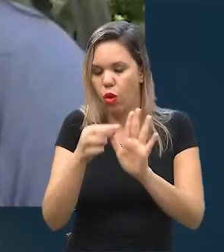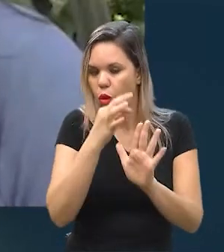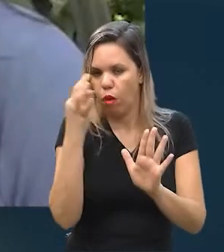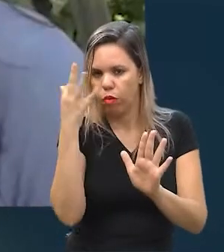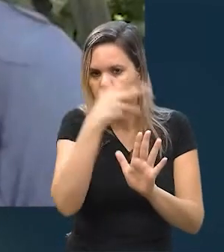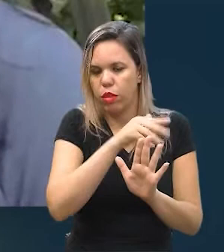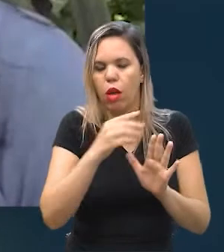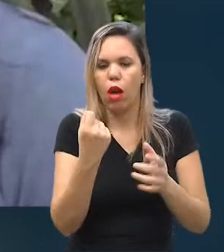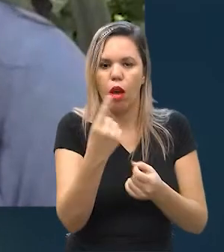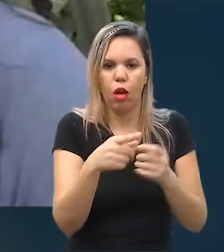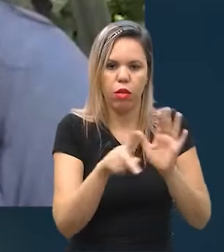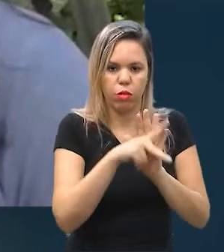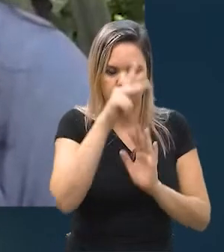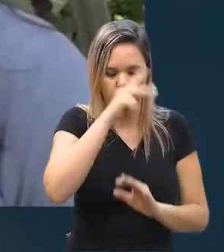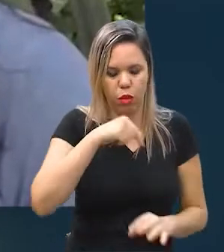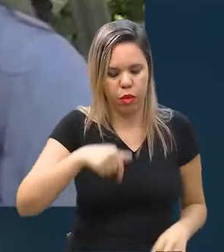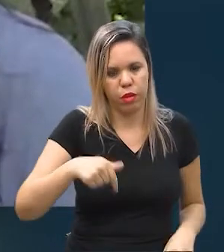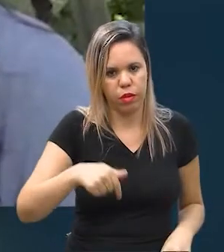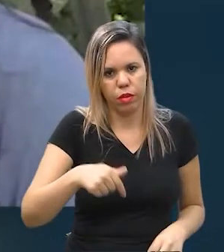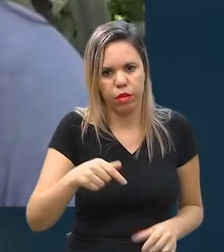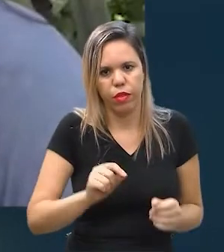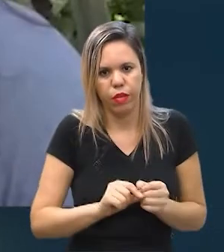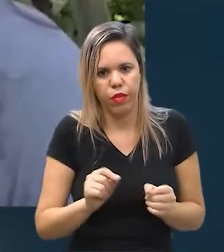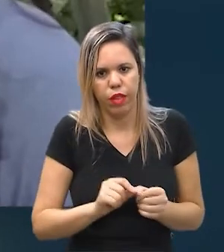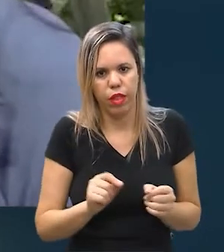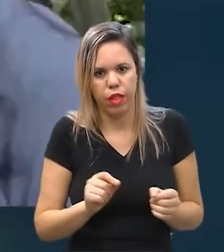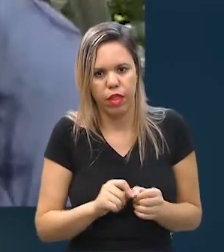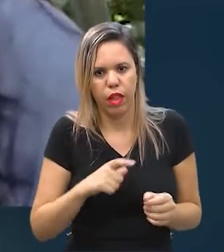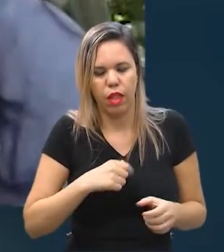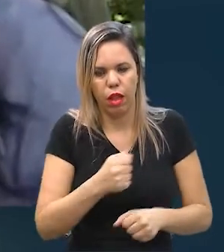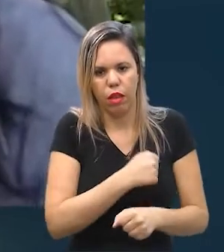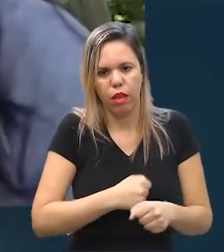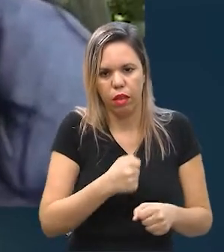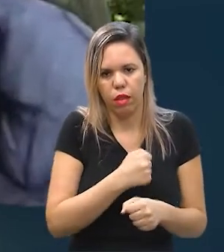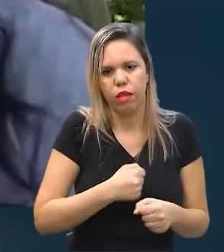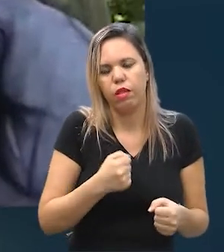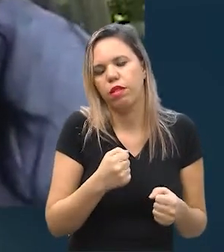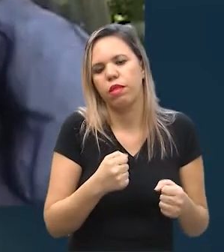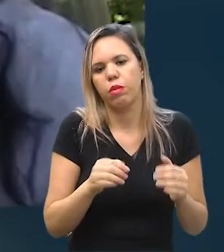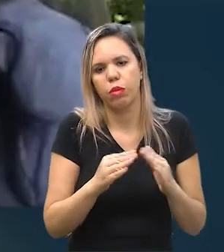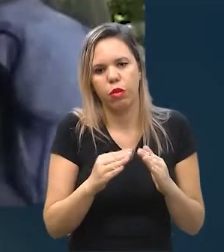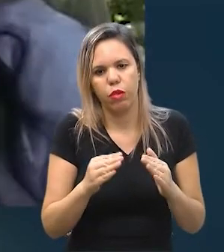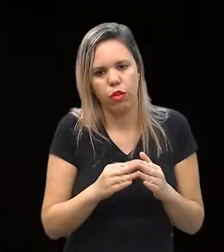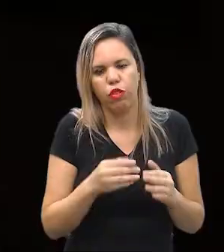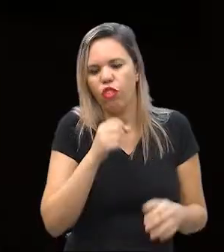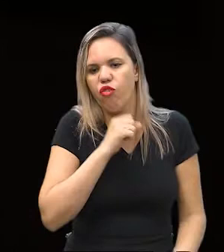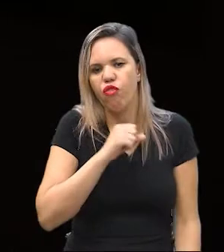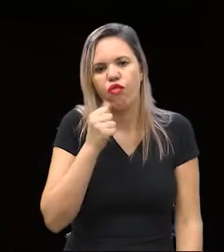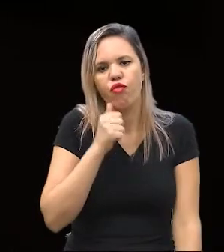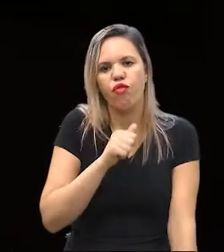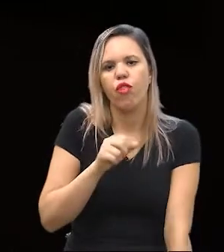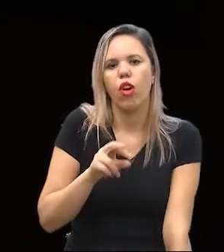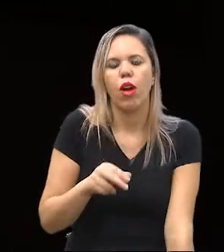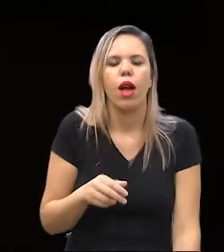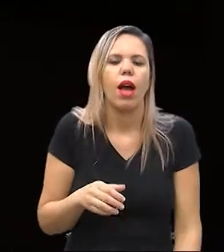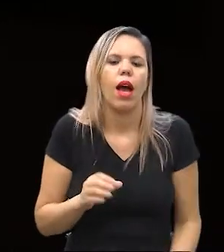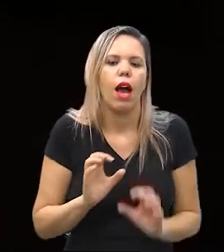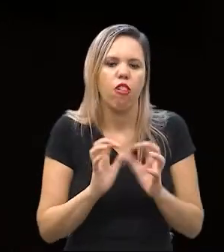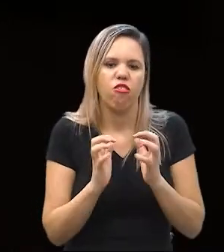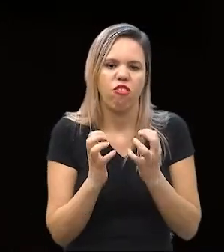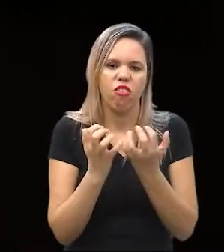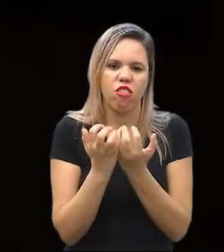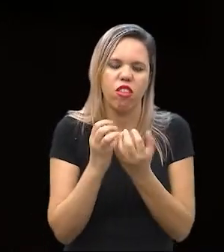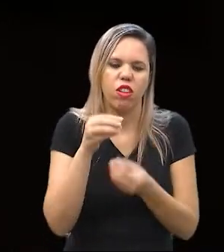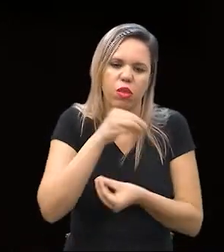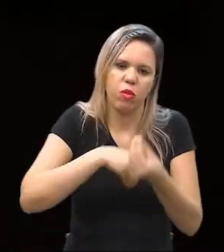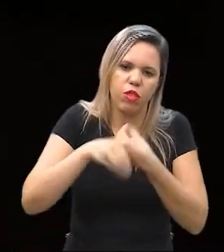Alguns doces são nossos aqui, nós fazemos, então nós temos receitas caseiras de vó, né? Aquele Doce de doce de abóbora com